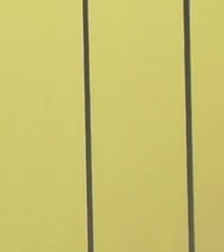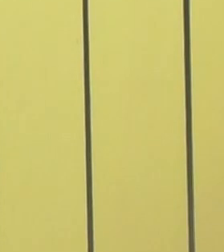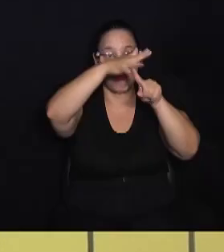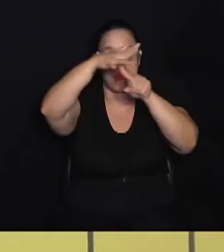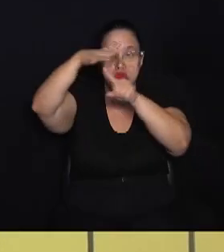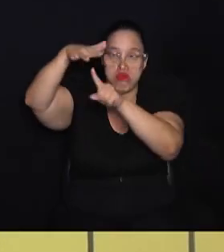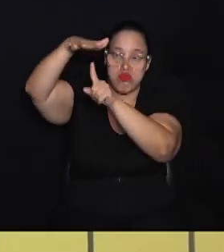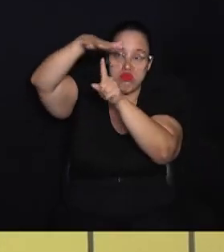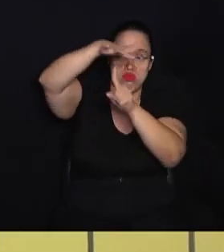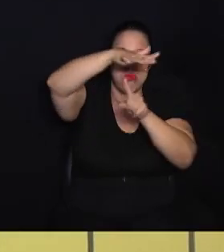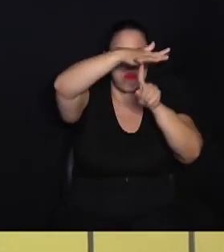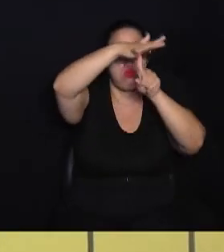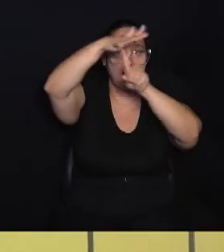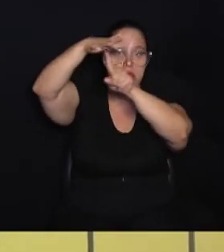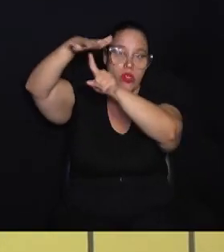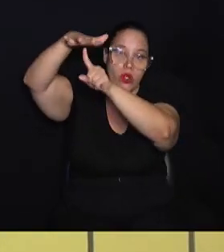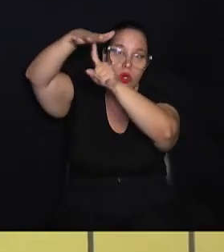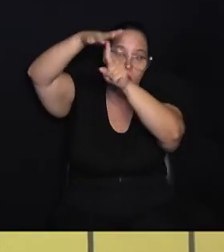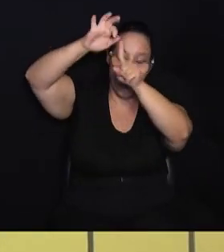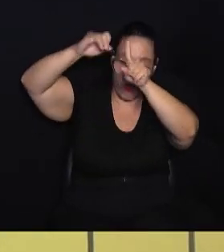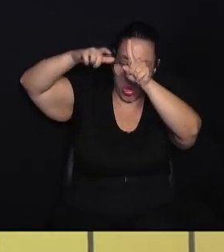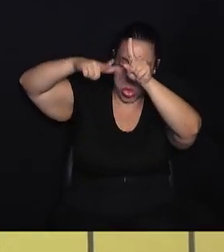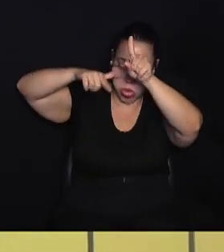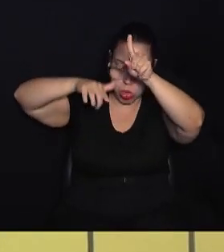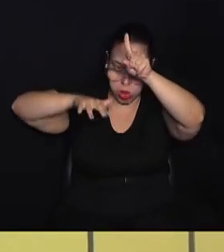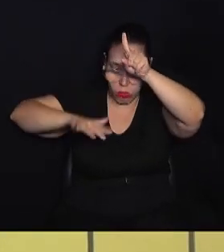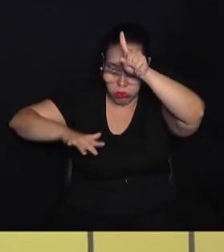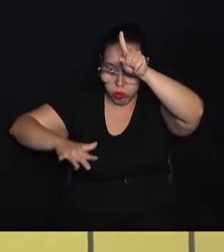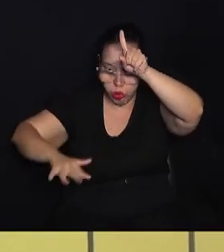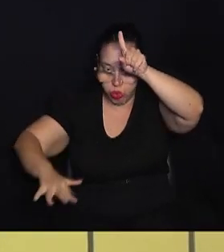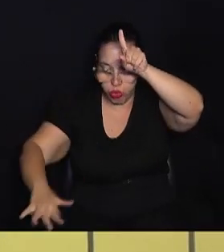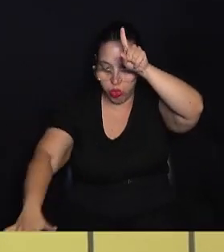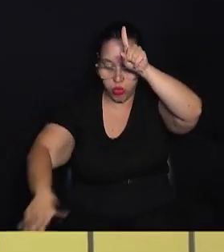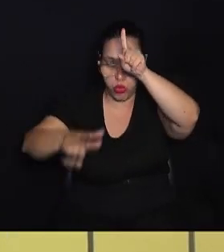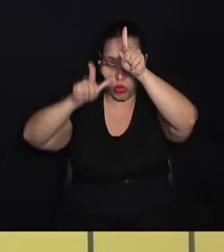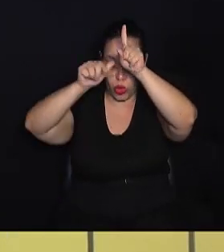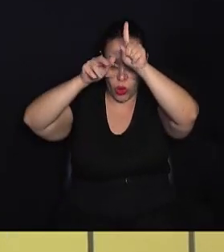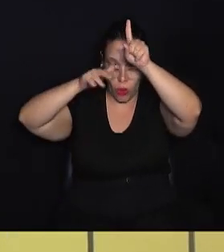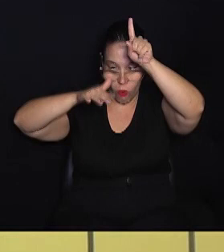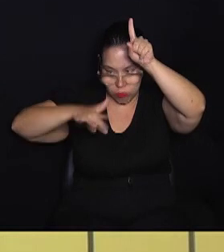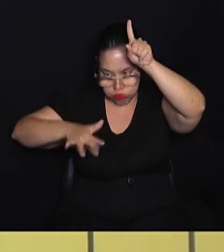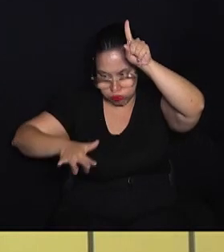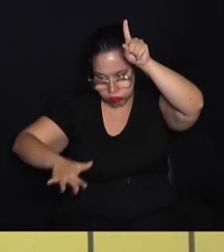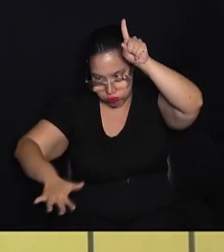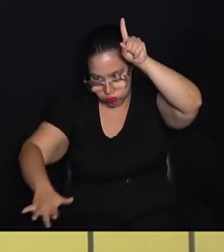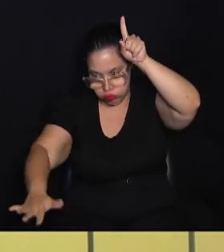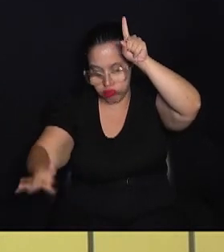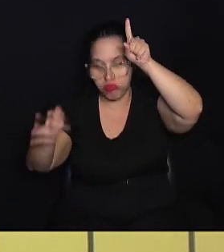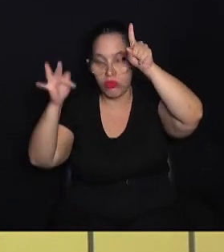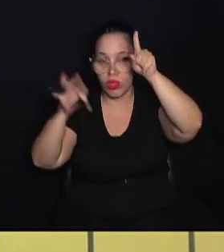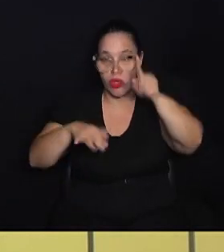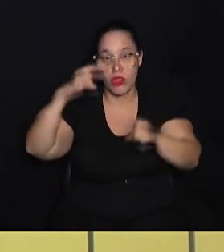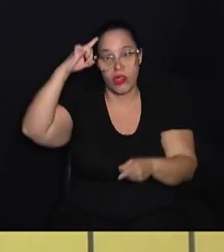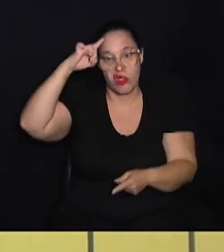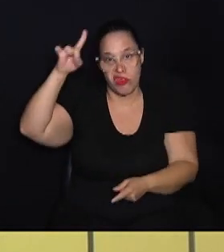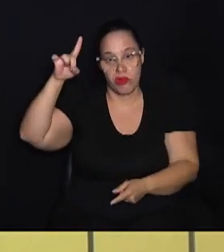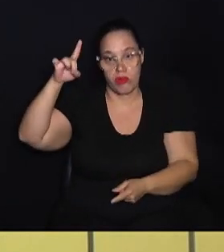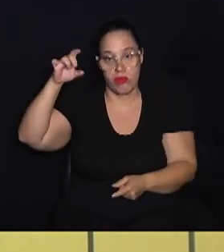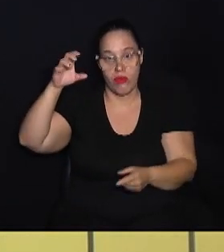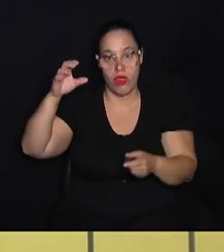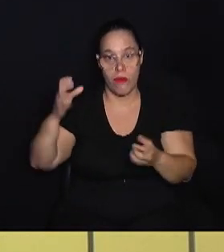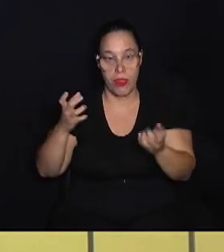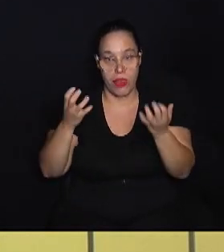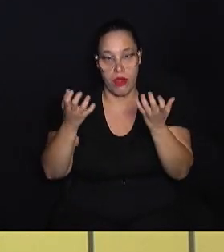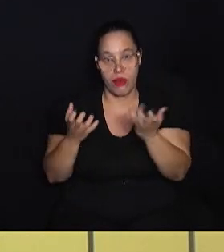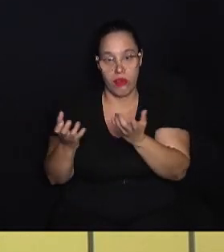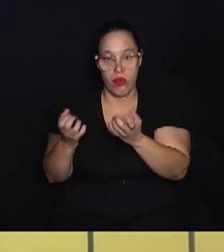de aproximadamente 500, 600 litros de água de maneira pontual. E no final do dia é normal ter um abrandamento desse incêndio, né? Pela